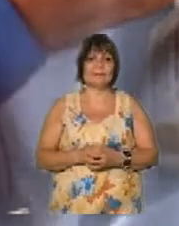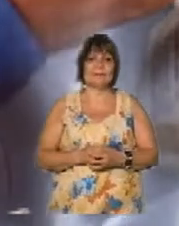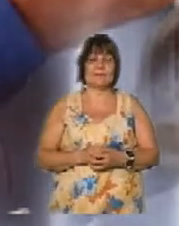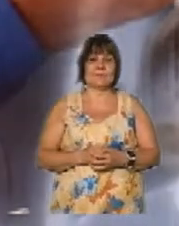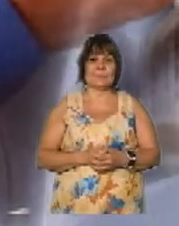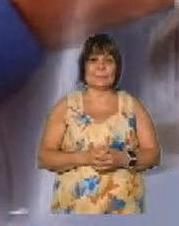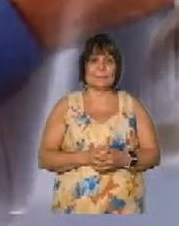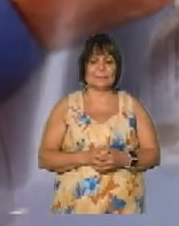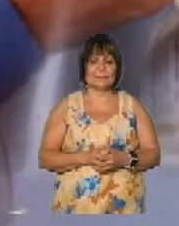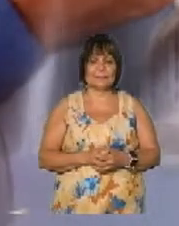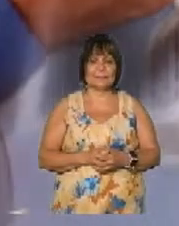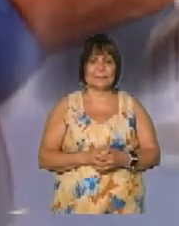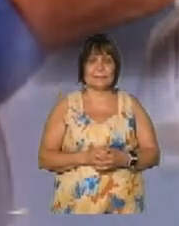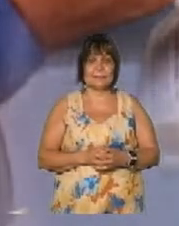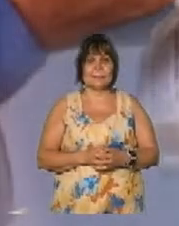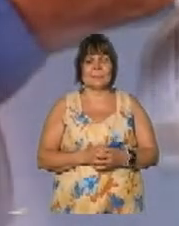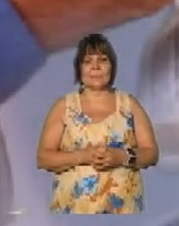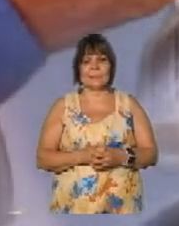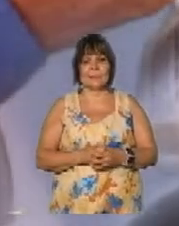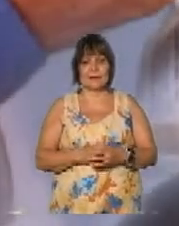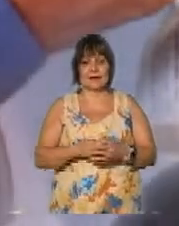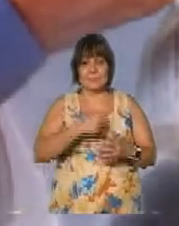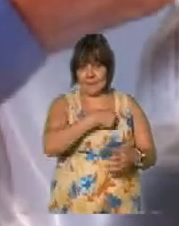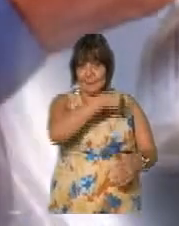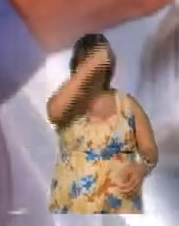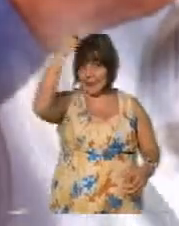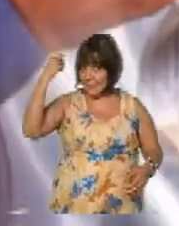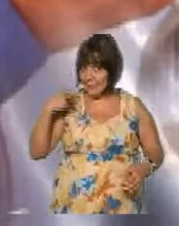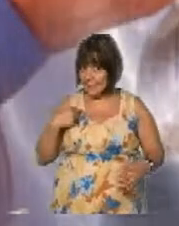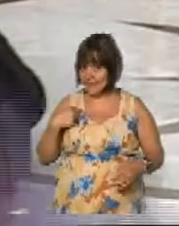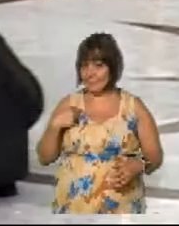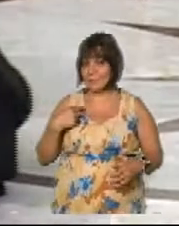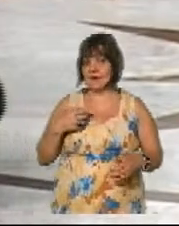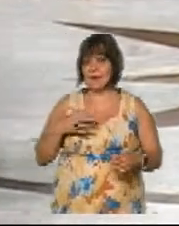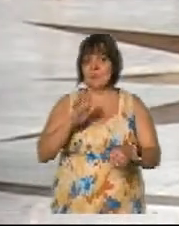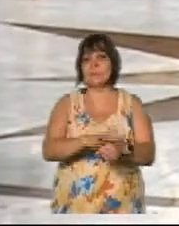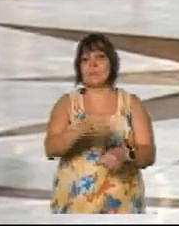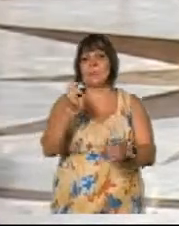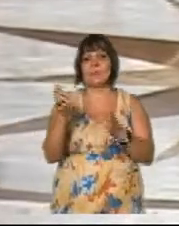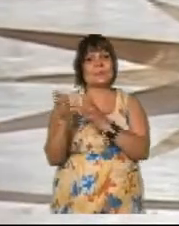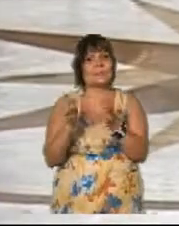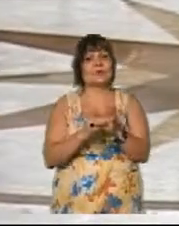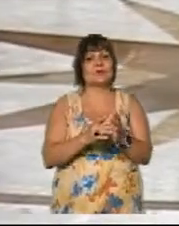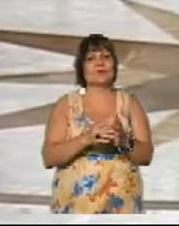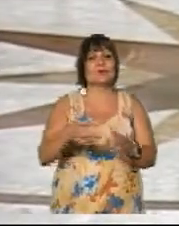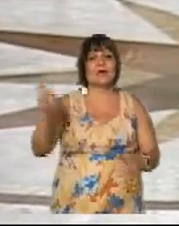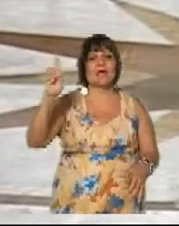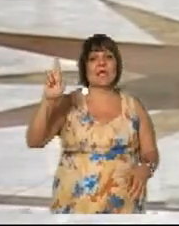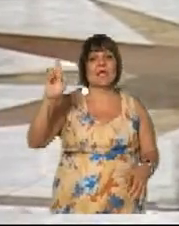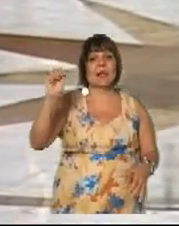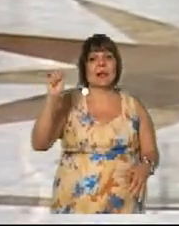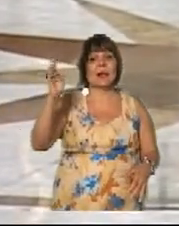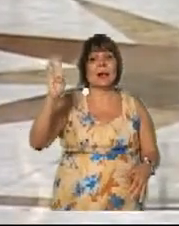hebraico: Raboni, que quer dizer mestre. Uma das coisas que me entusiasma muito é que